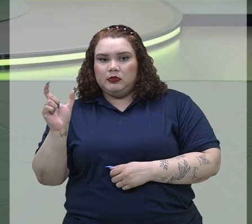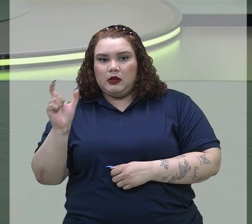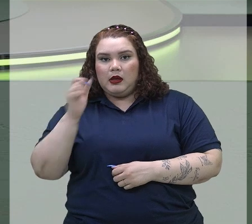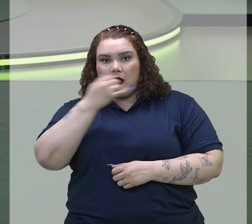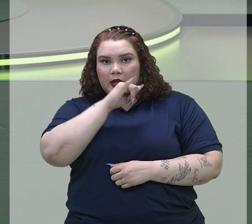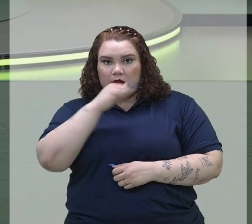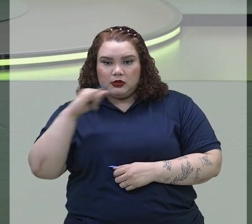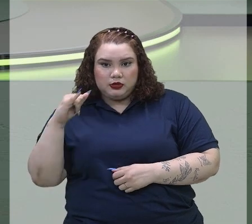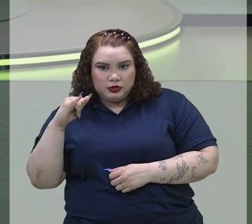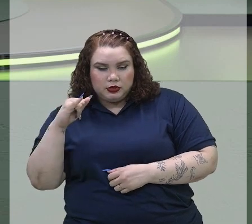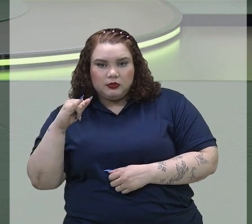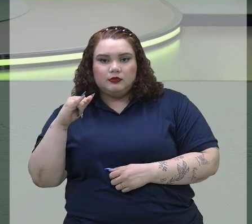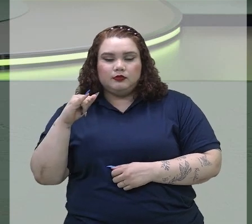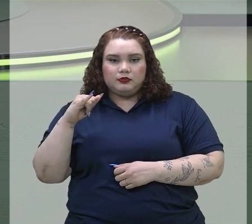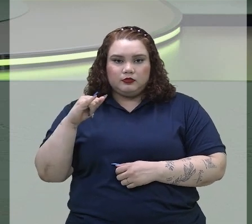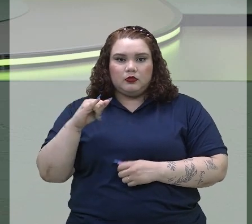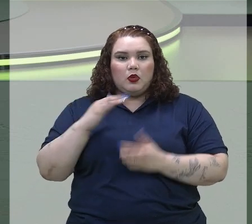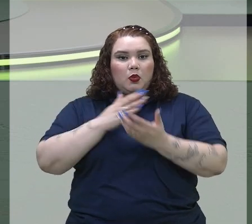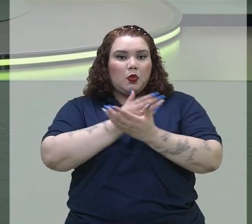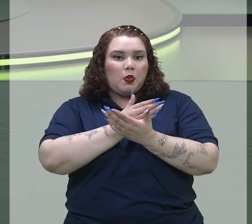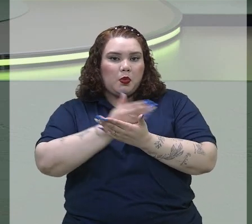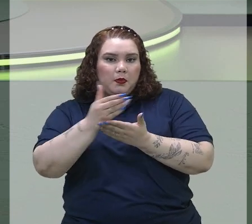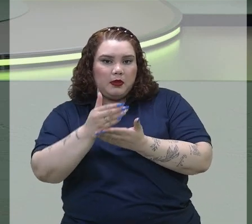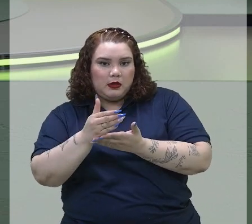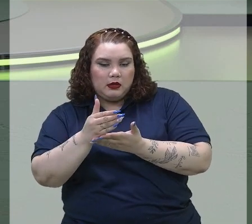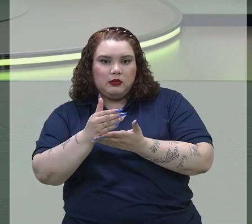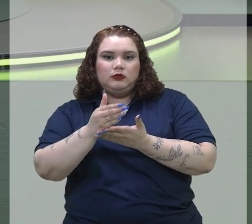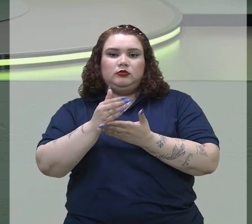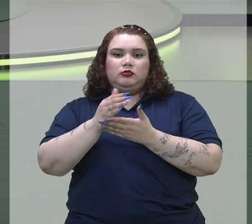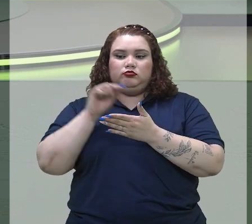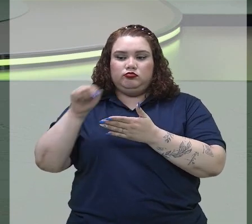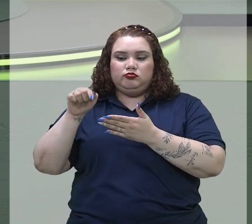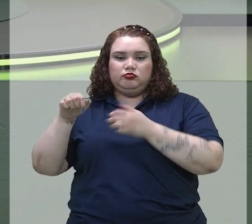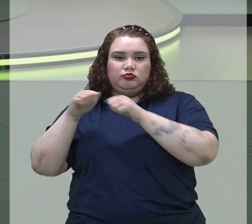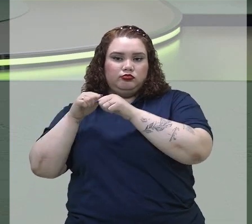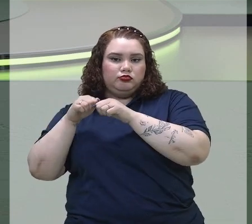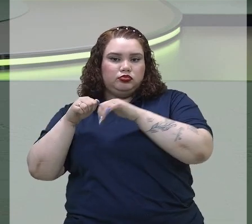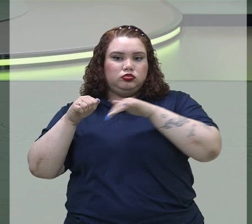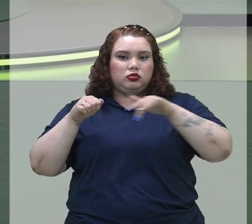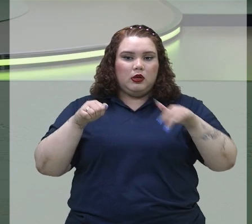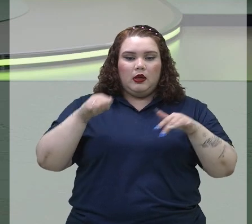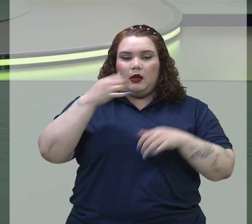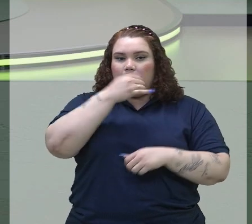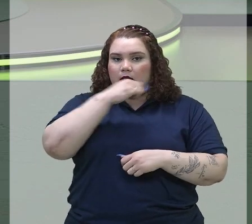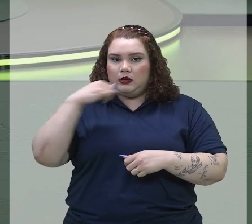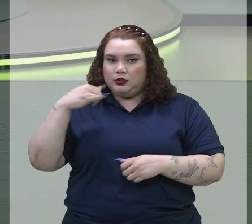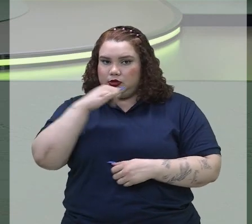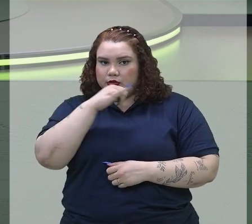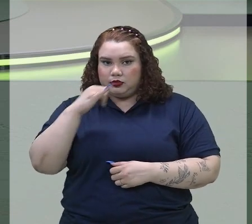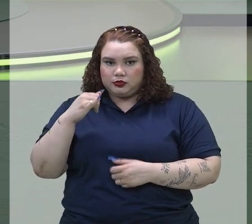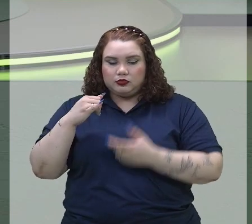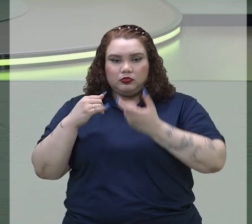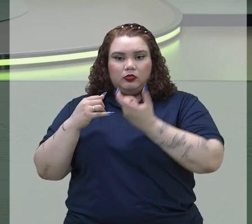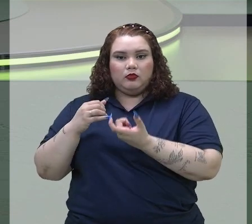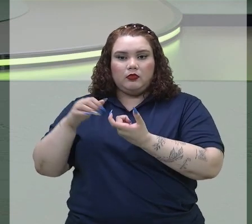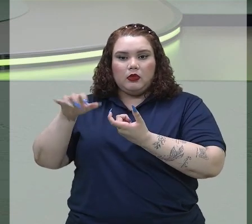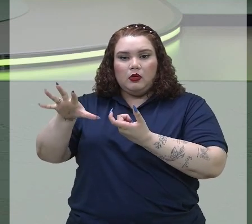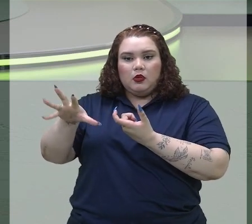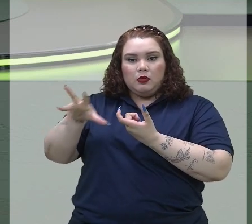aí, aonde tudo começa, é onde você está recebendo a energia elétrica.